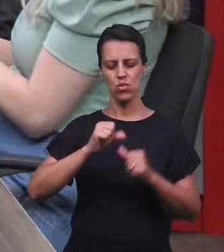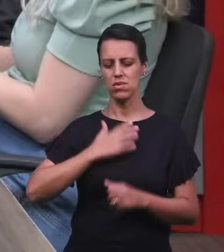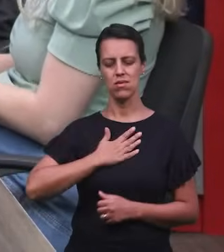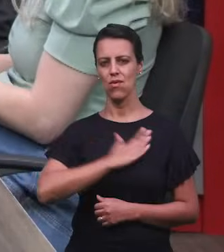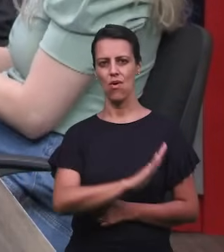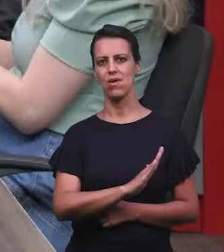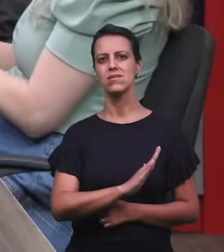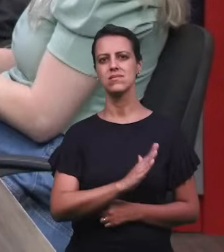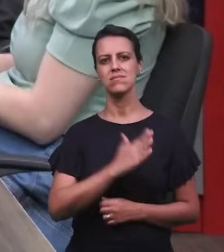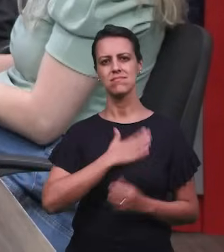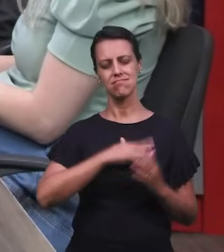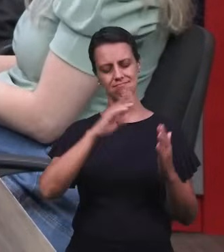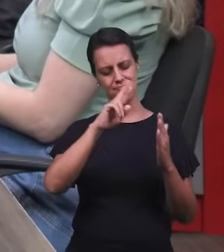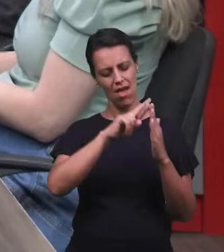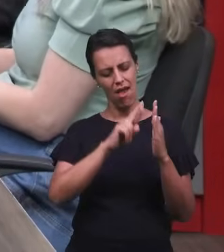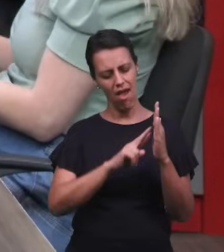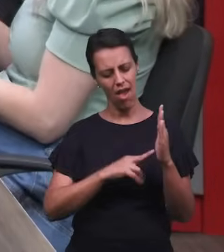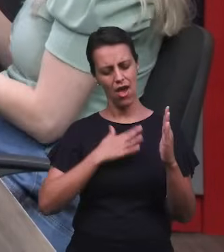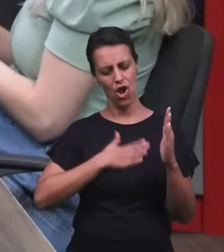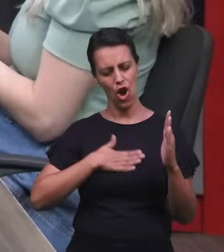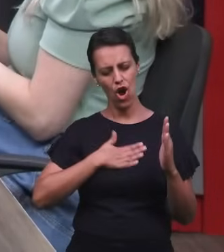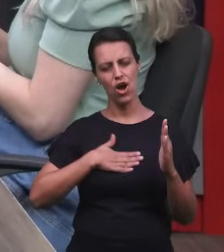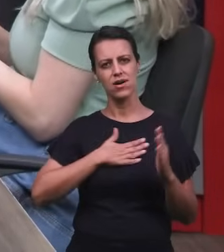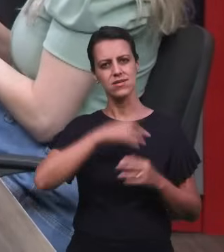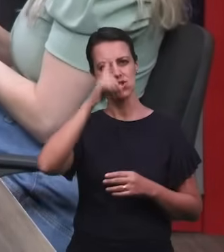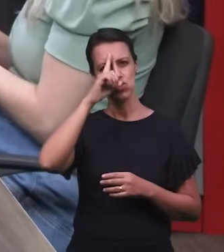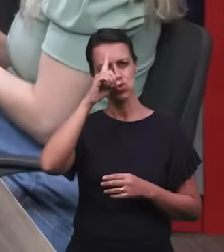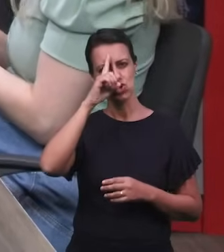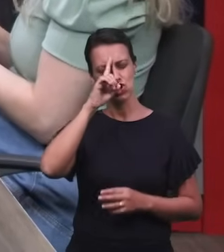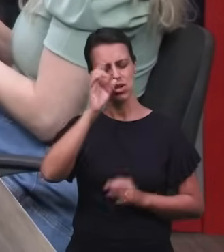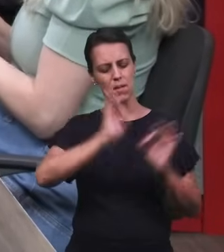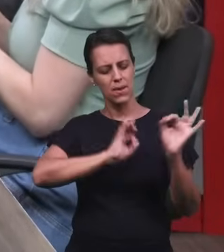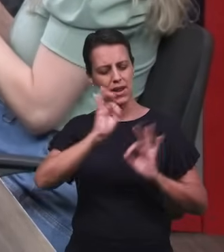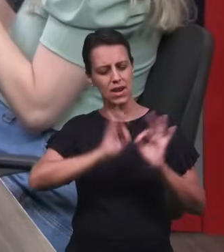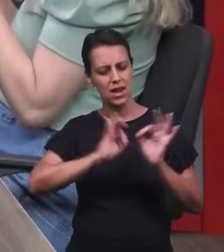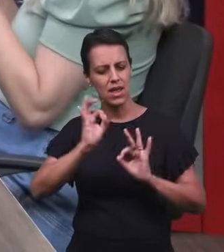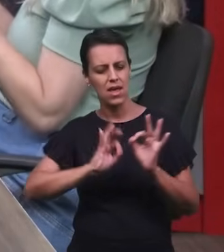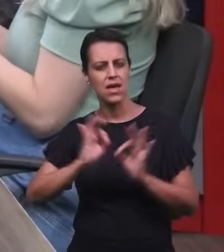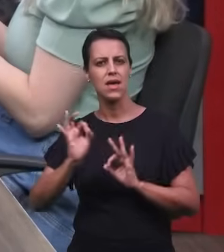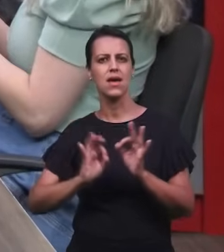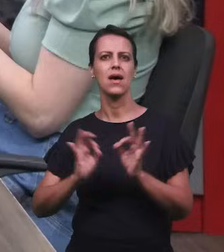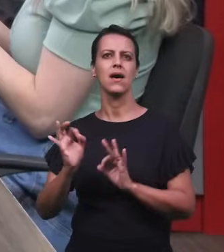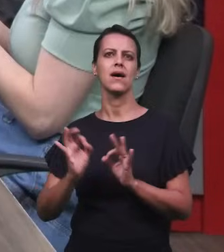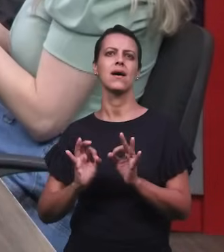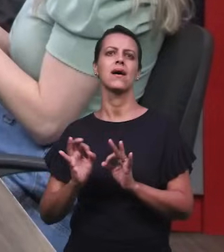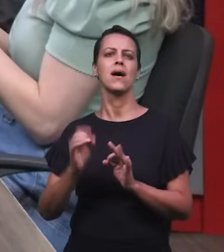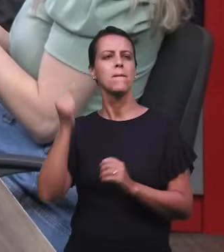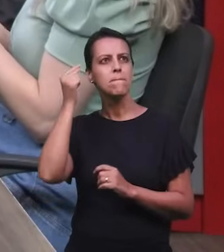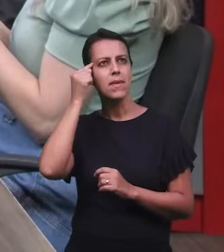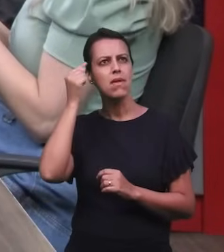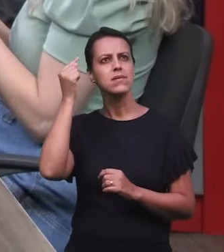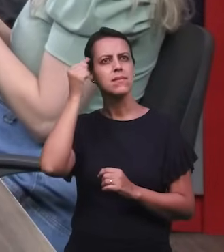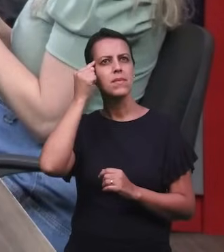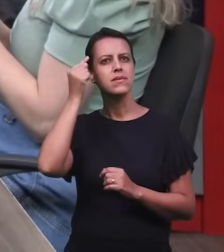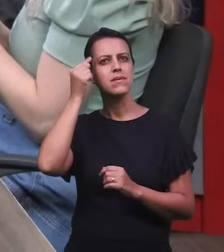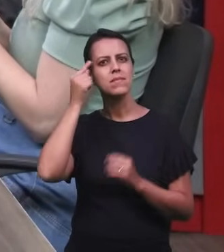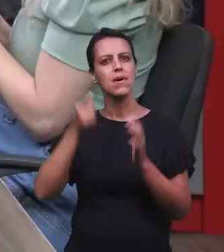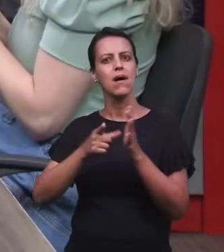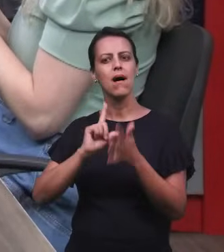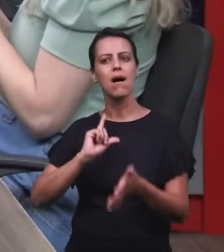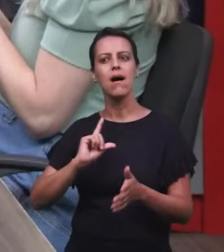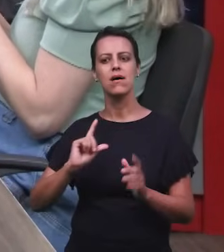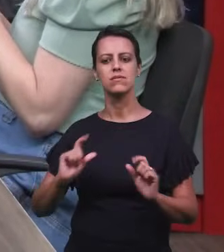Então, eles gostam de regras, gostam de rotina, gostam muito de planejar. Então, eles pensam muito antes de executar uma